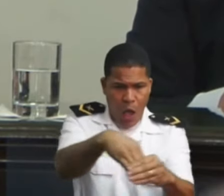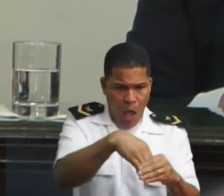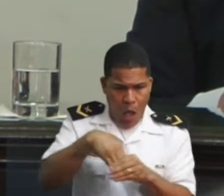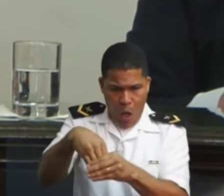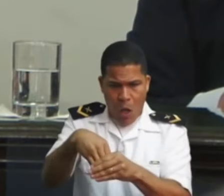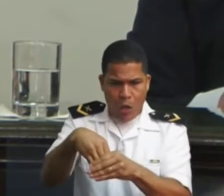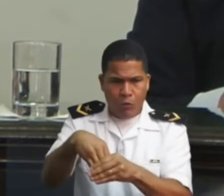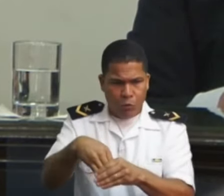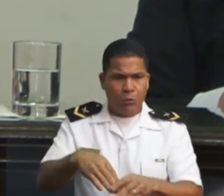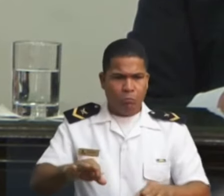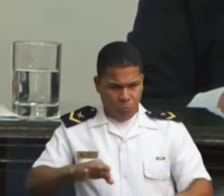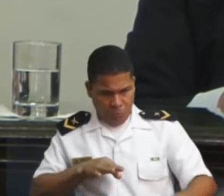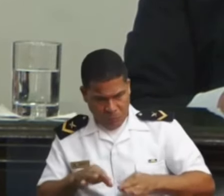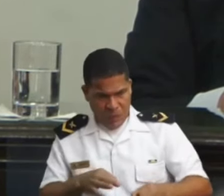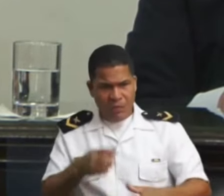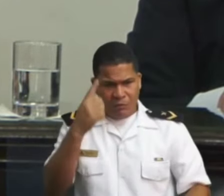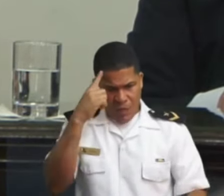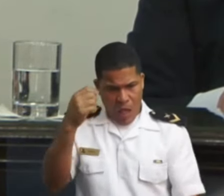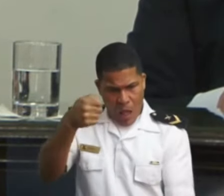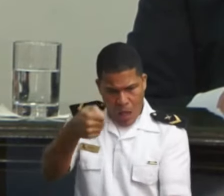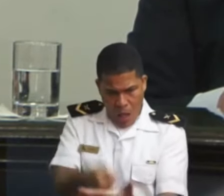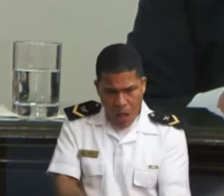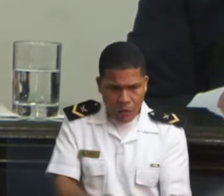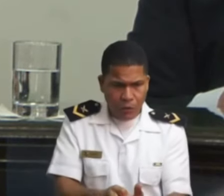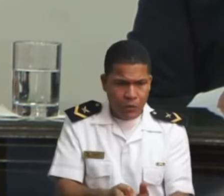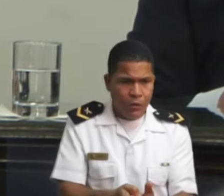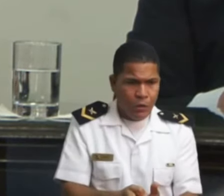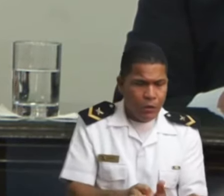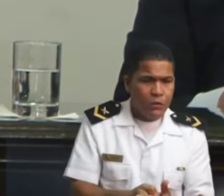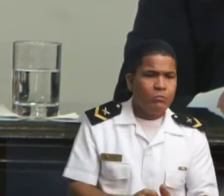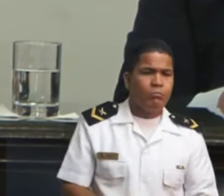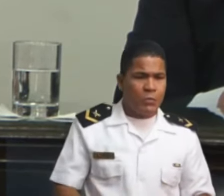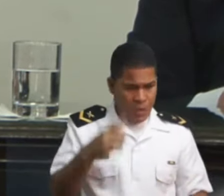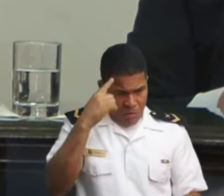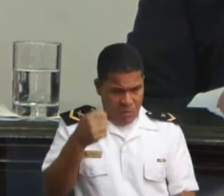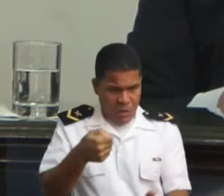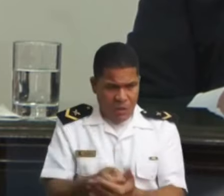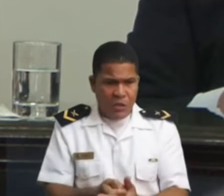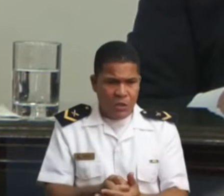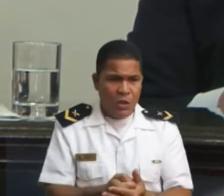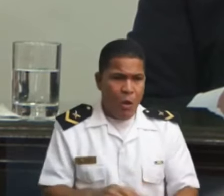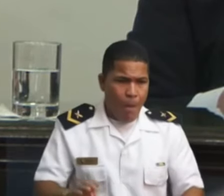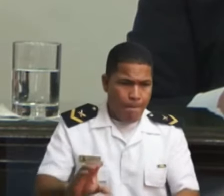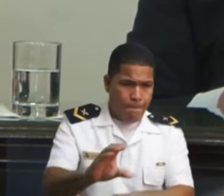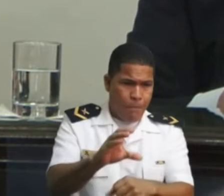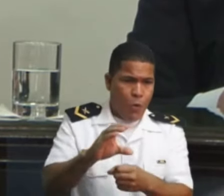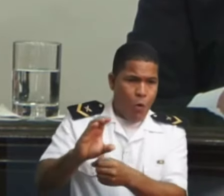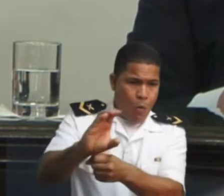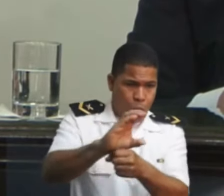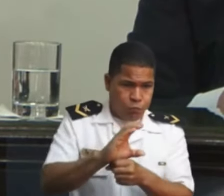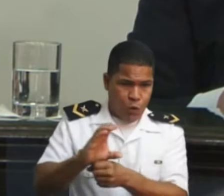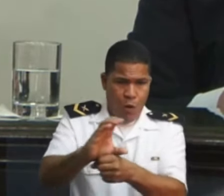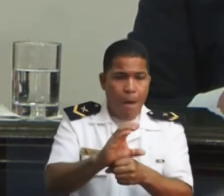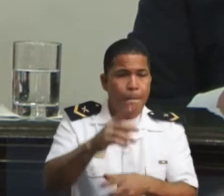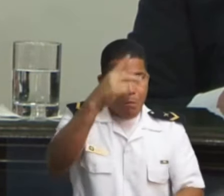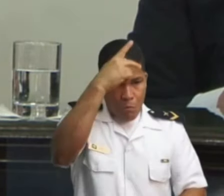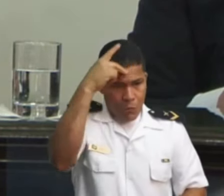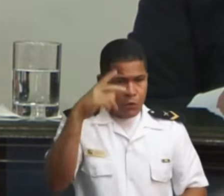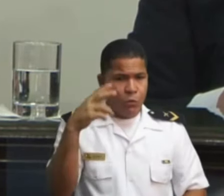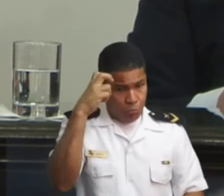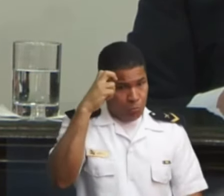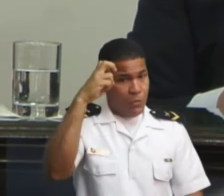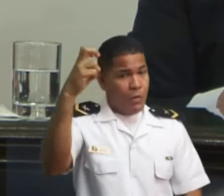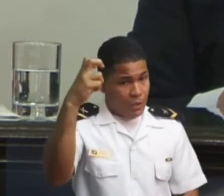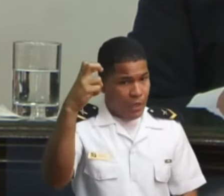as suas decisões, ou seja, são decisões colegiadas, acordadas, julgadas por expertes em cada